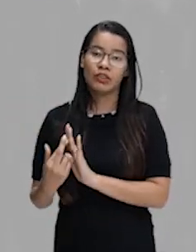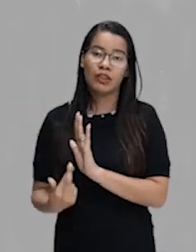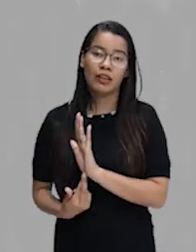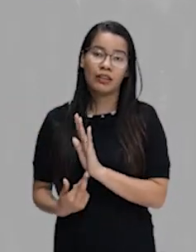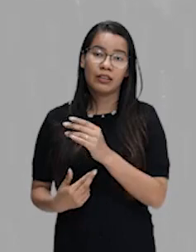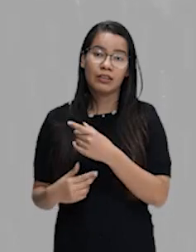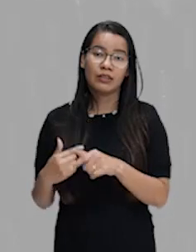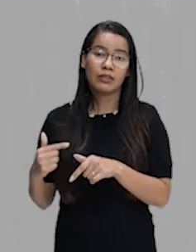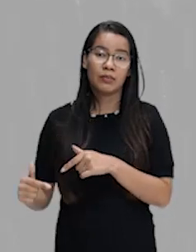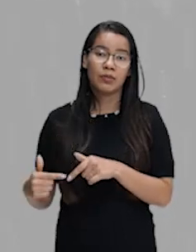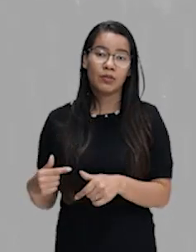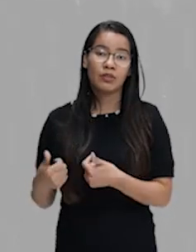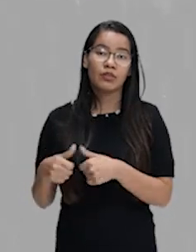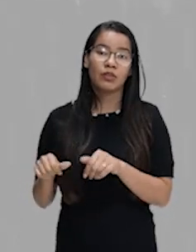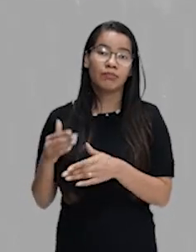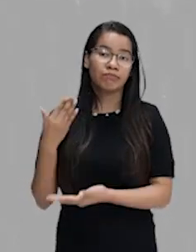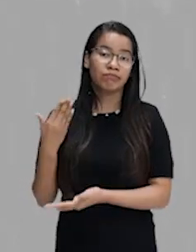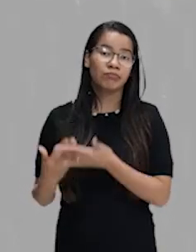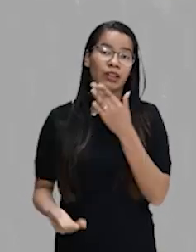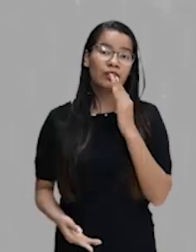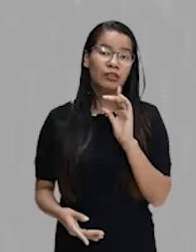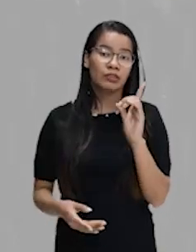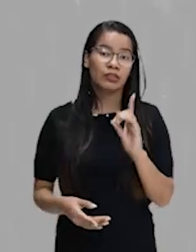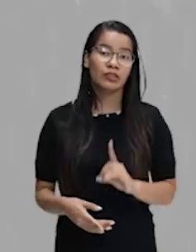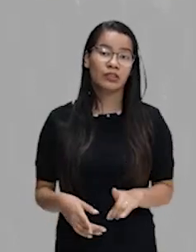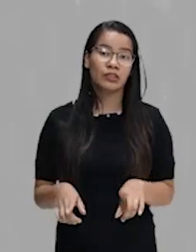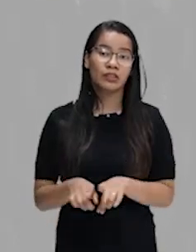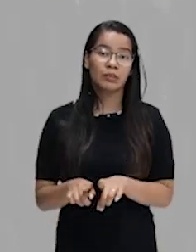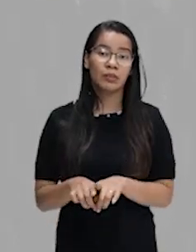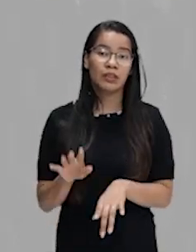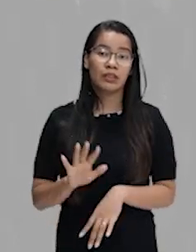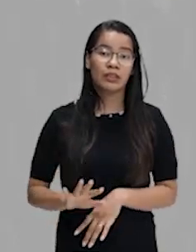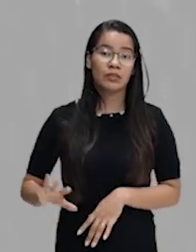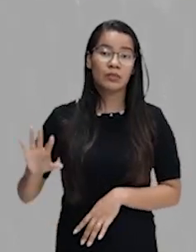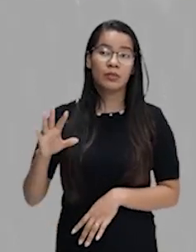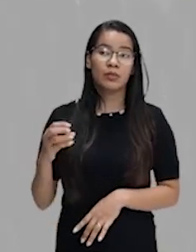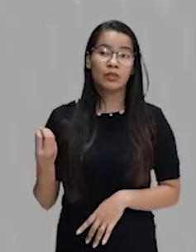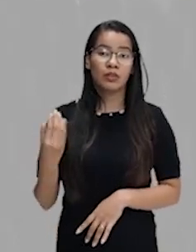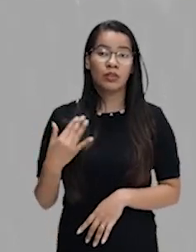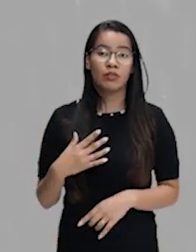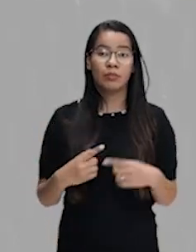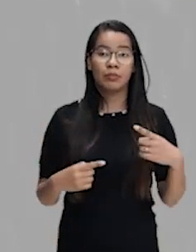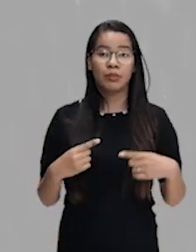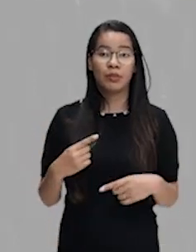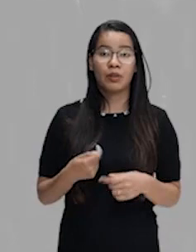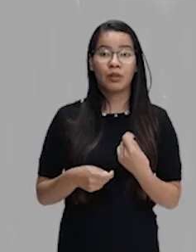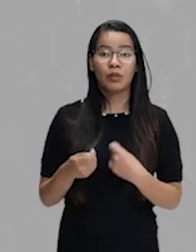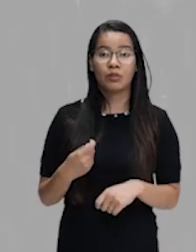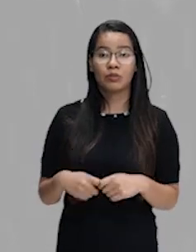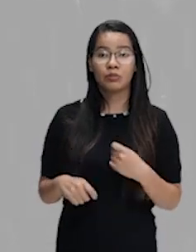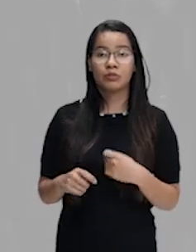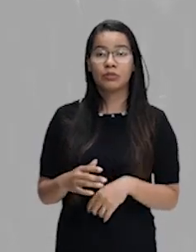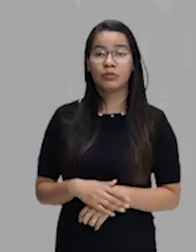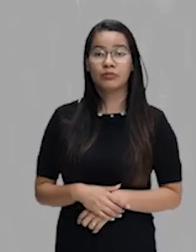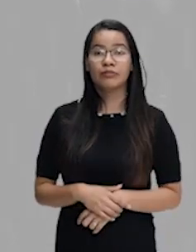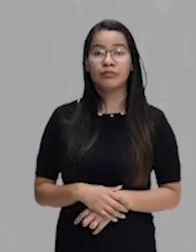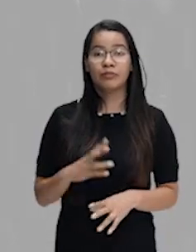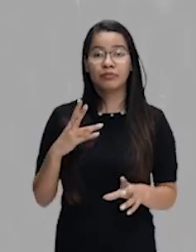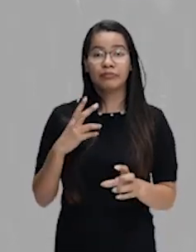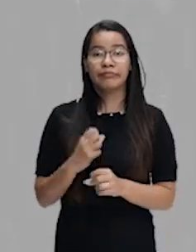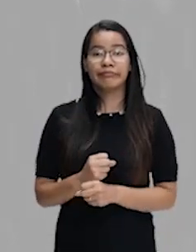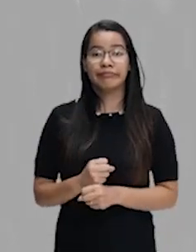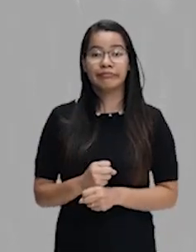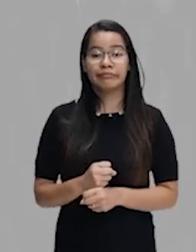estão perdendo direitos, estão perdendo espaço devido a essa nova política econômica, muito fruto da